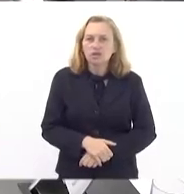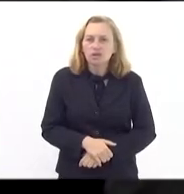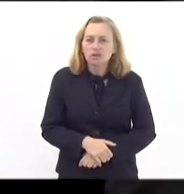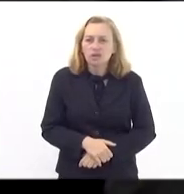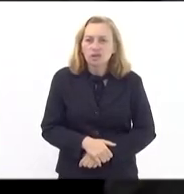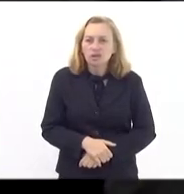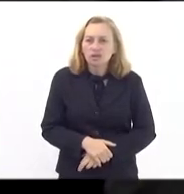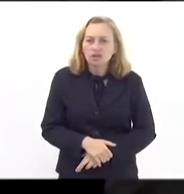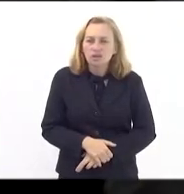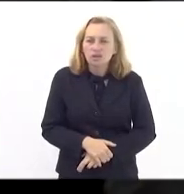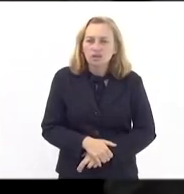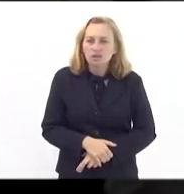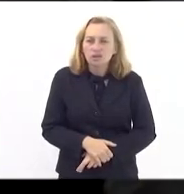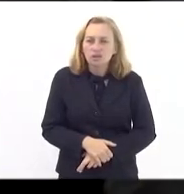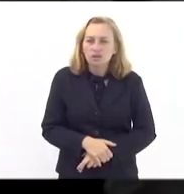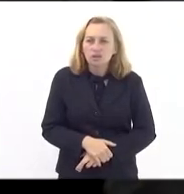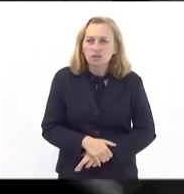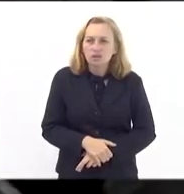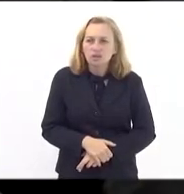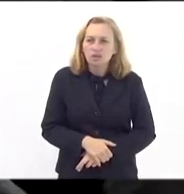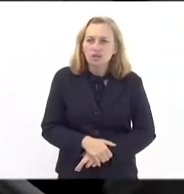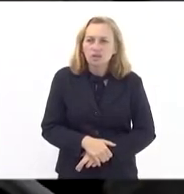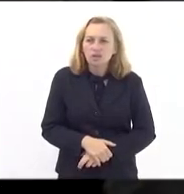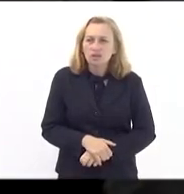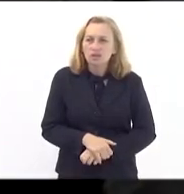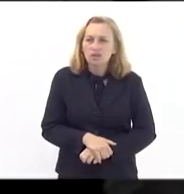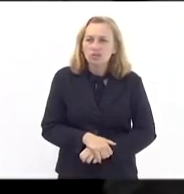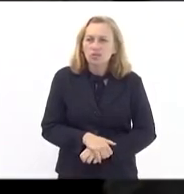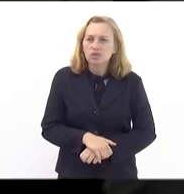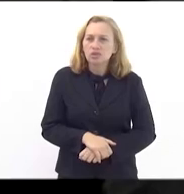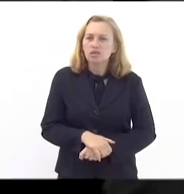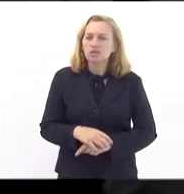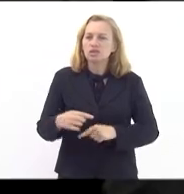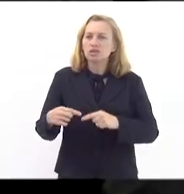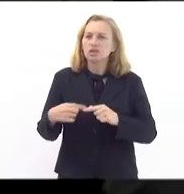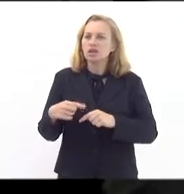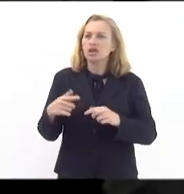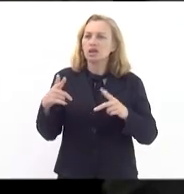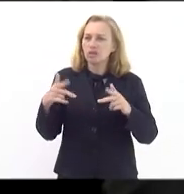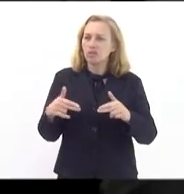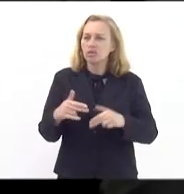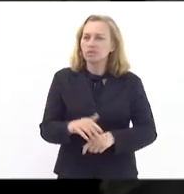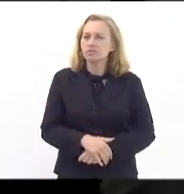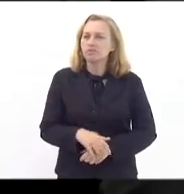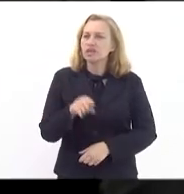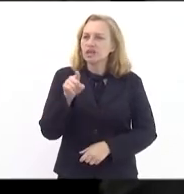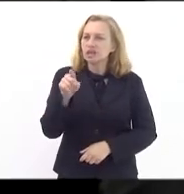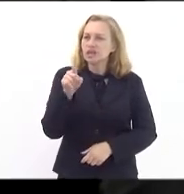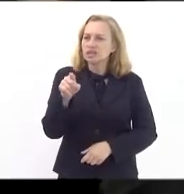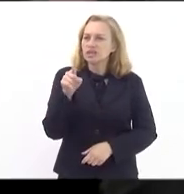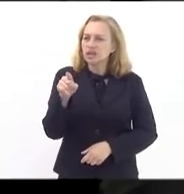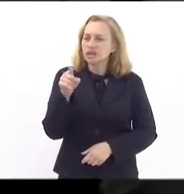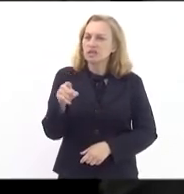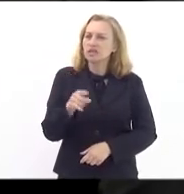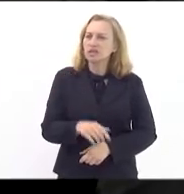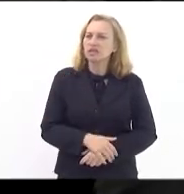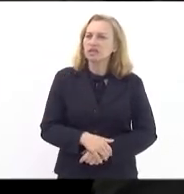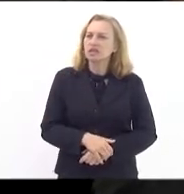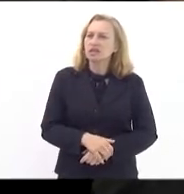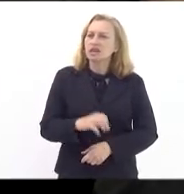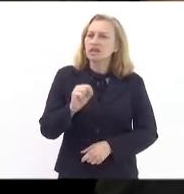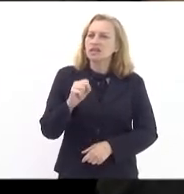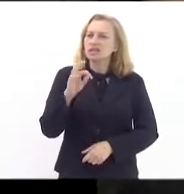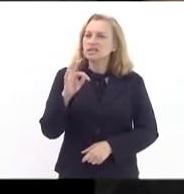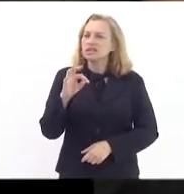e ele pode ser também é blindado dessa foto é o mesmo cabo isso aqui alimenta o sistema de